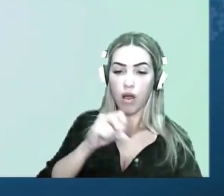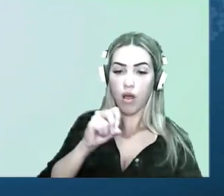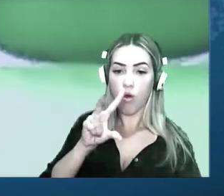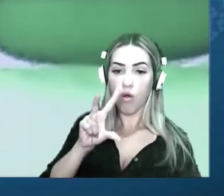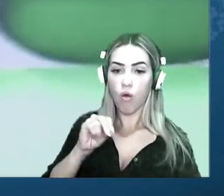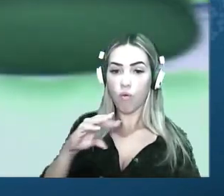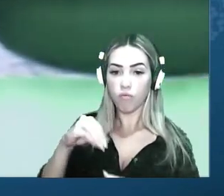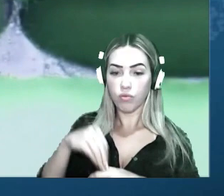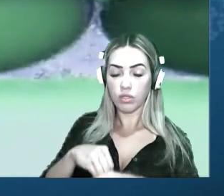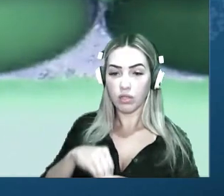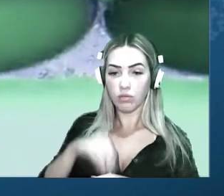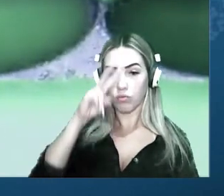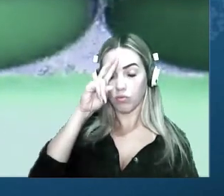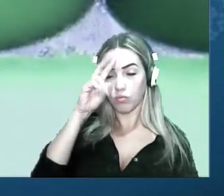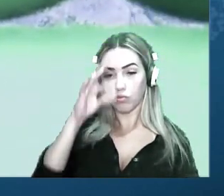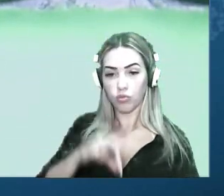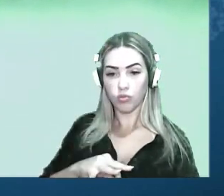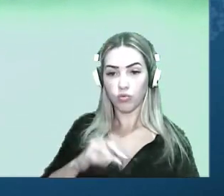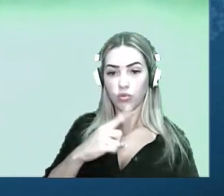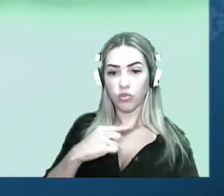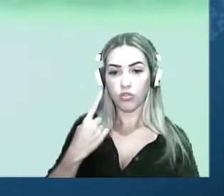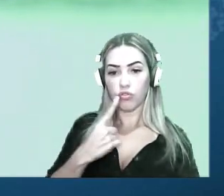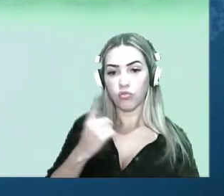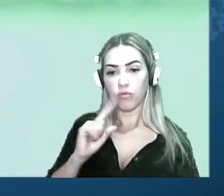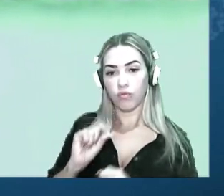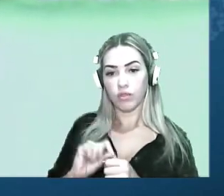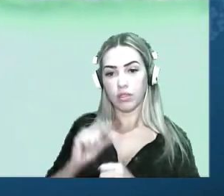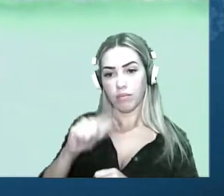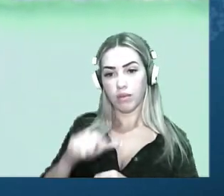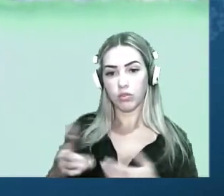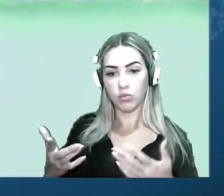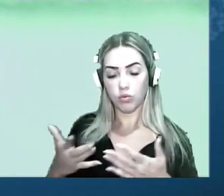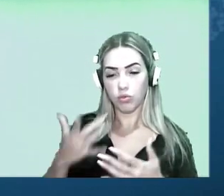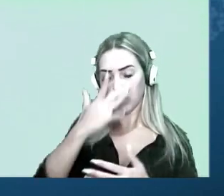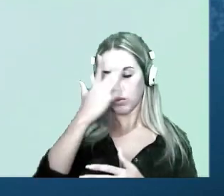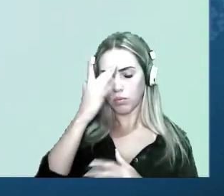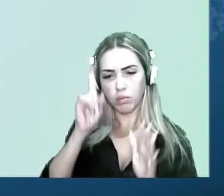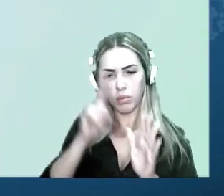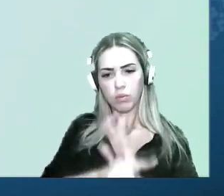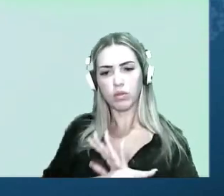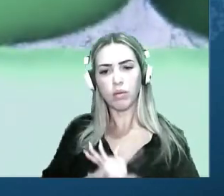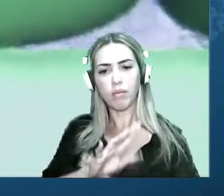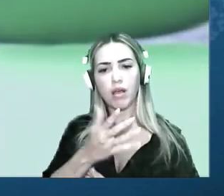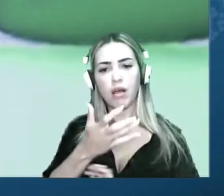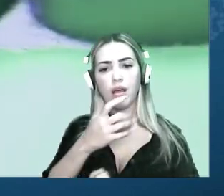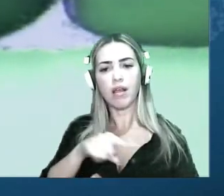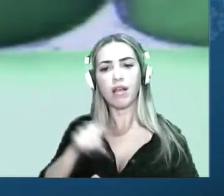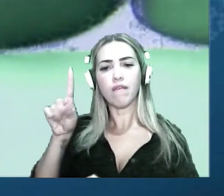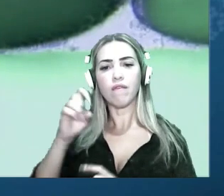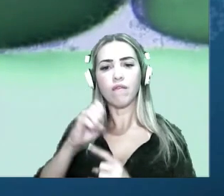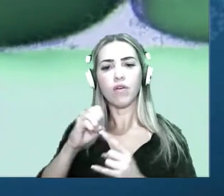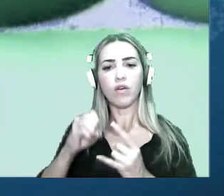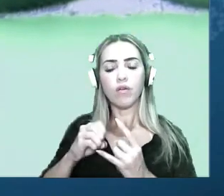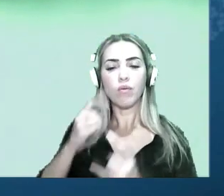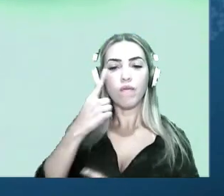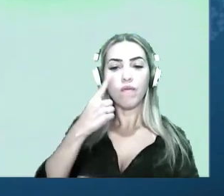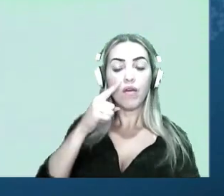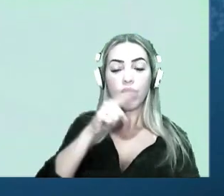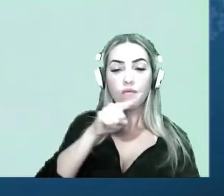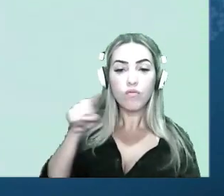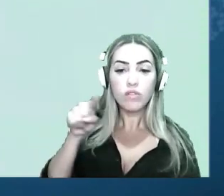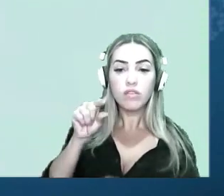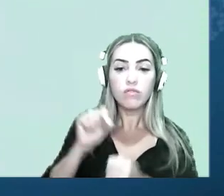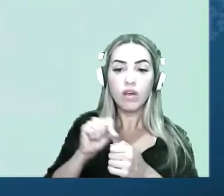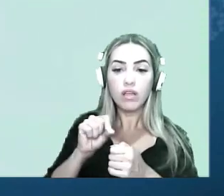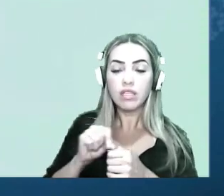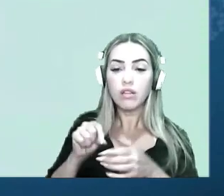e a gente não precisa fazer isso mais hoje, né? Muita gente pergunta assim, eu quero ir na Fiocruz para ver vocês inserindo a Wolbachia